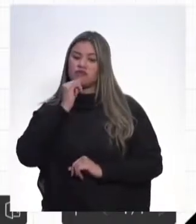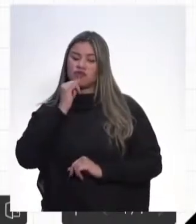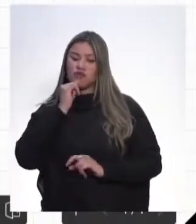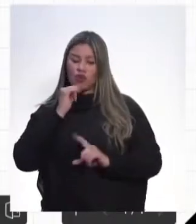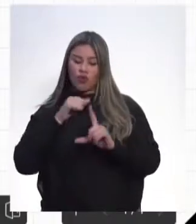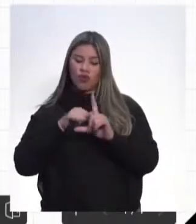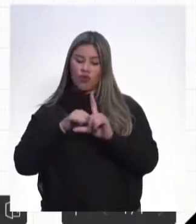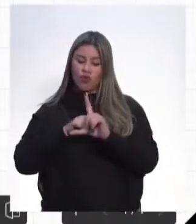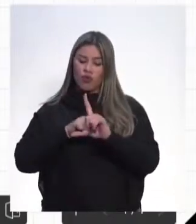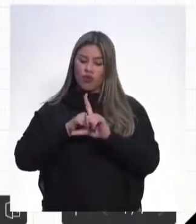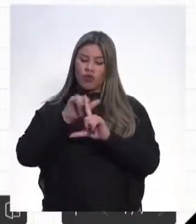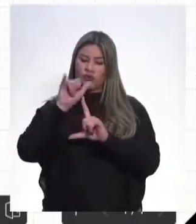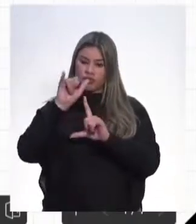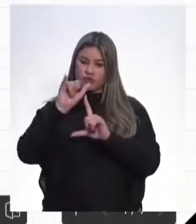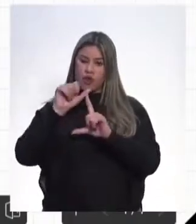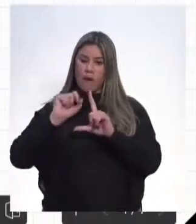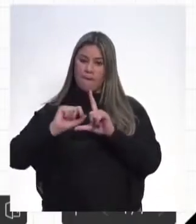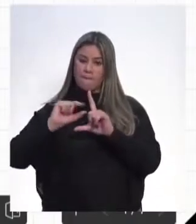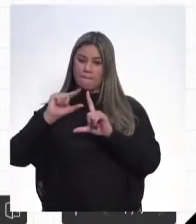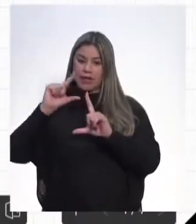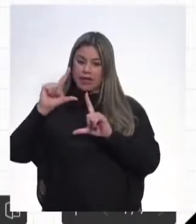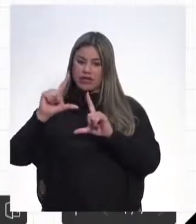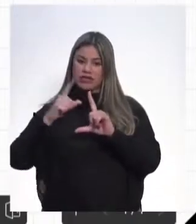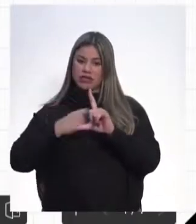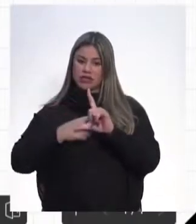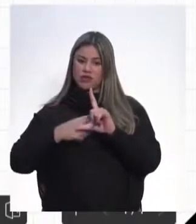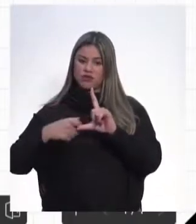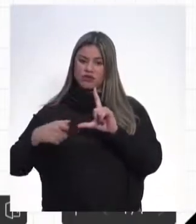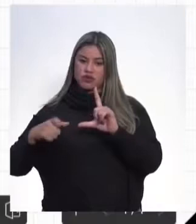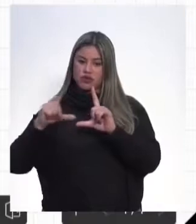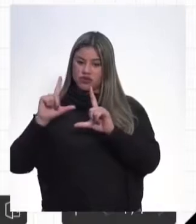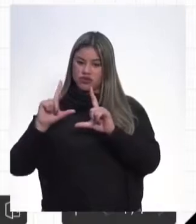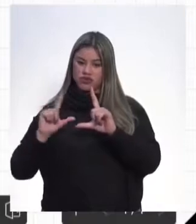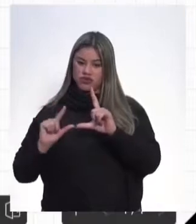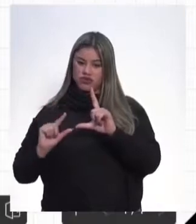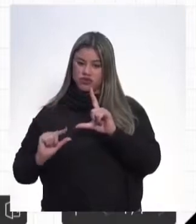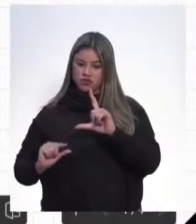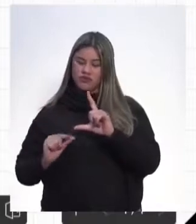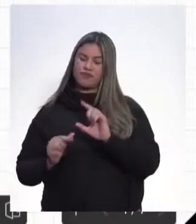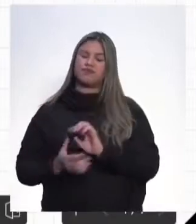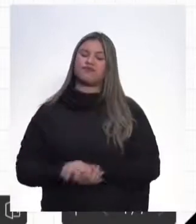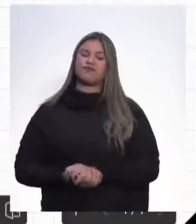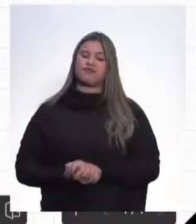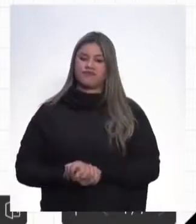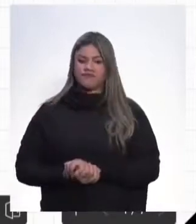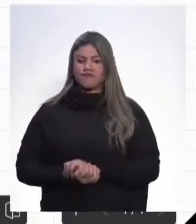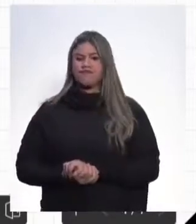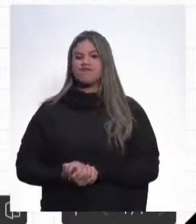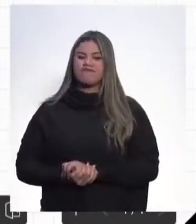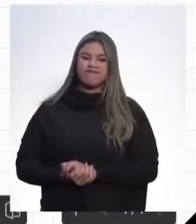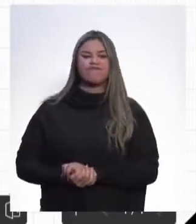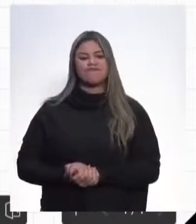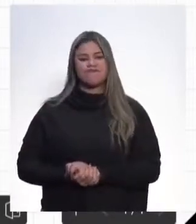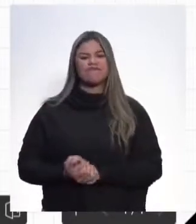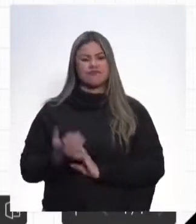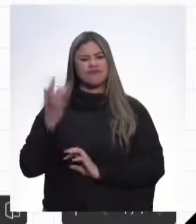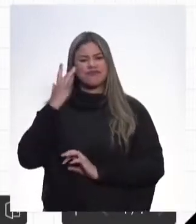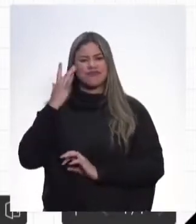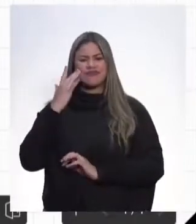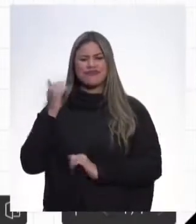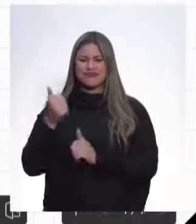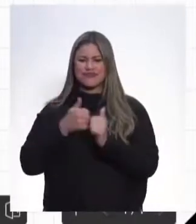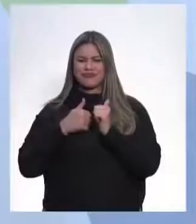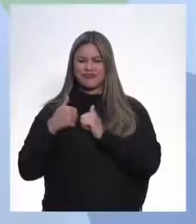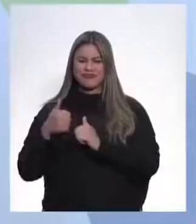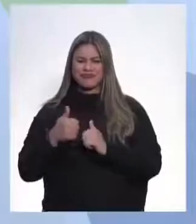está diminuindo. E é essa a ideia do decréscimo. Acho que tranquilo, né?